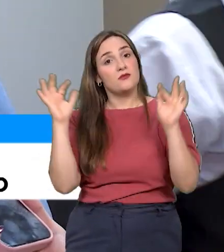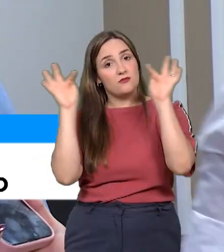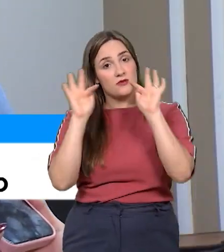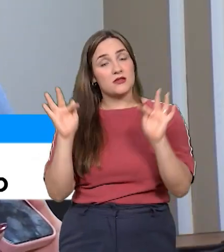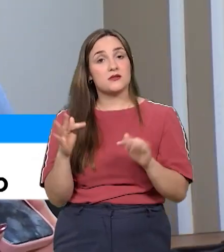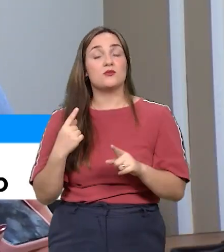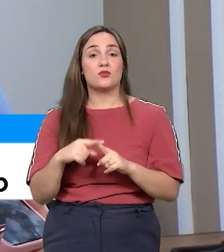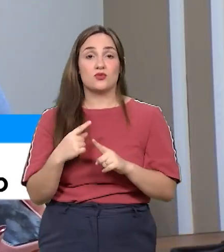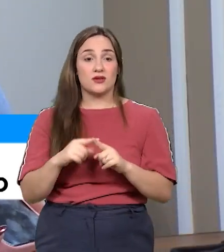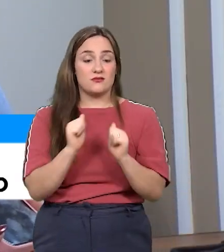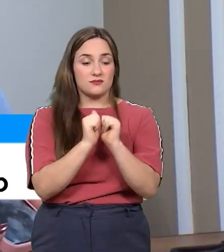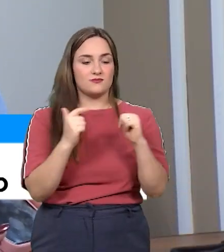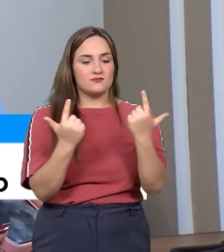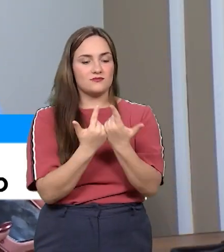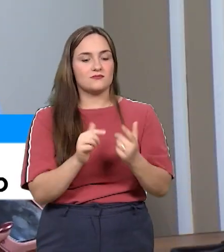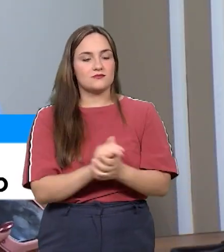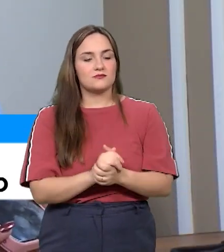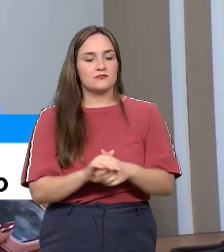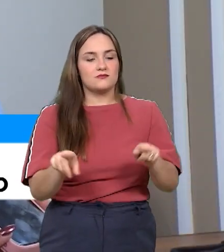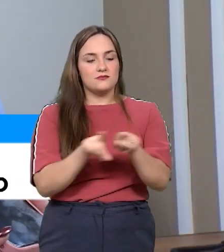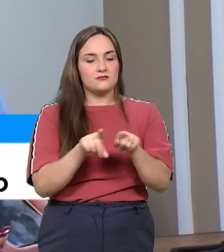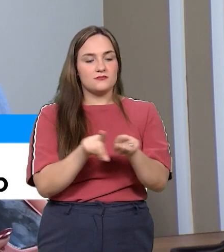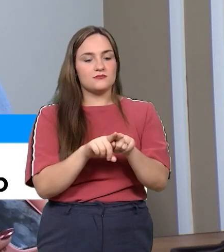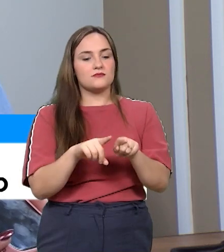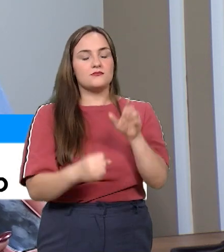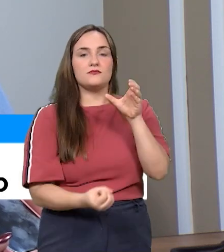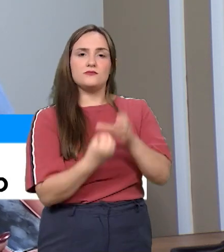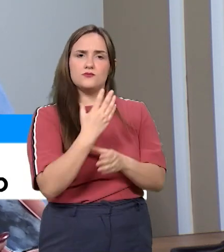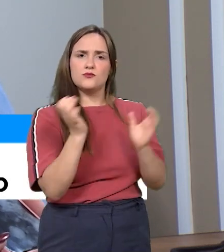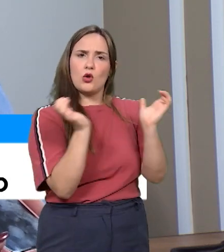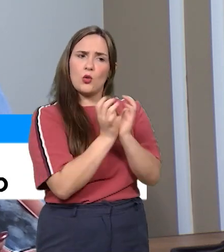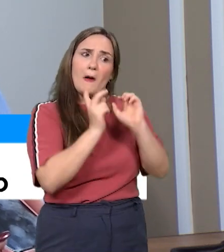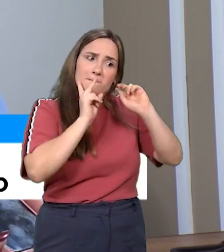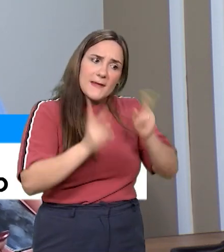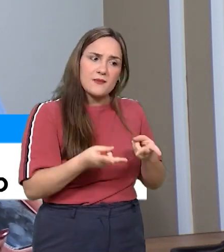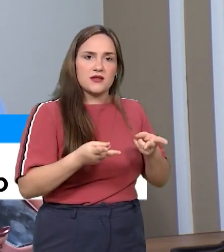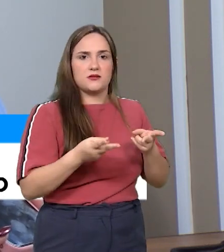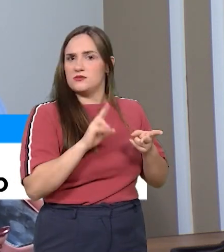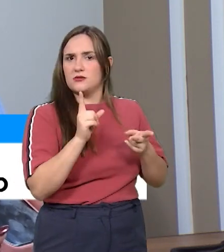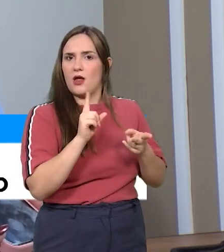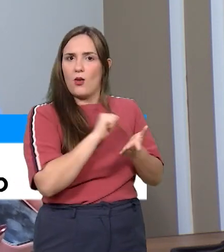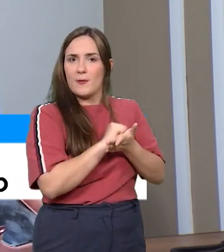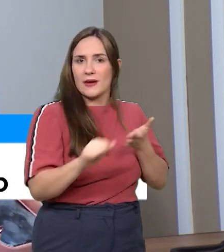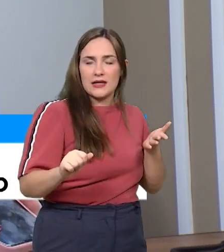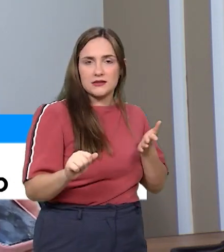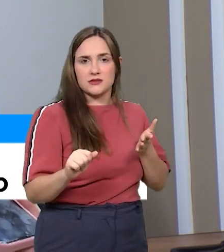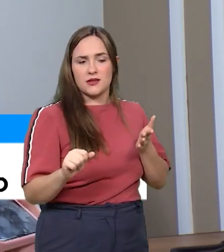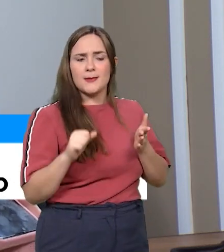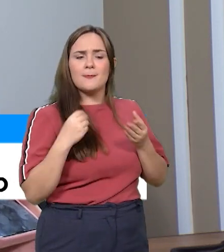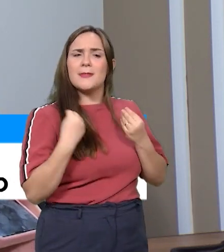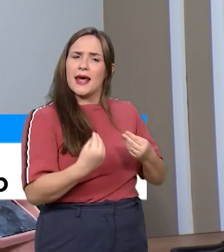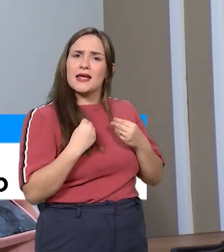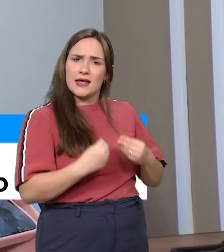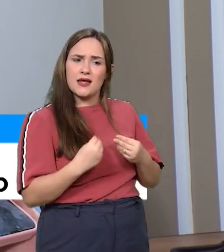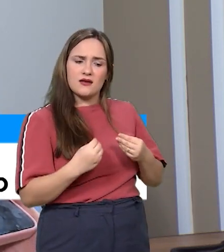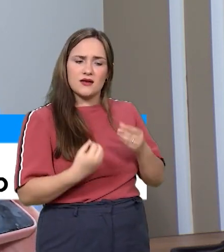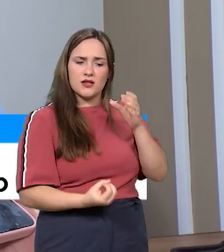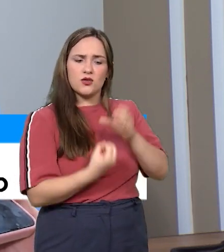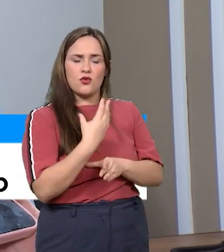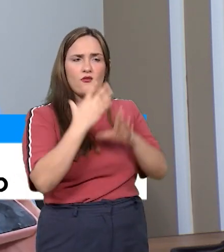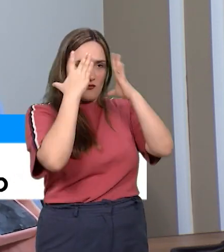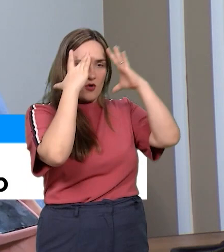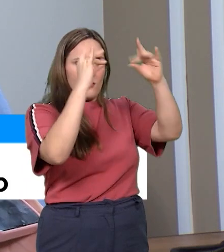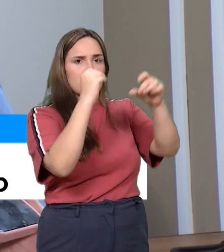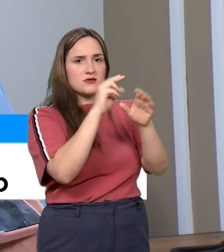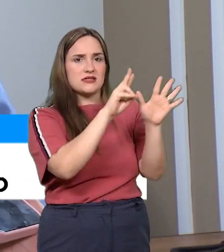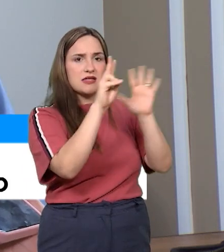feliz que agora a Assembleia Legislativa também criou uma comissão permanente para discutir o assunto. E ela foi criada formalmente